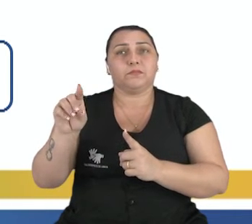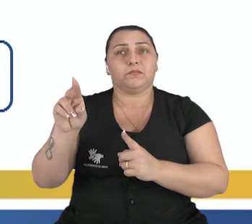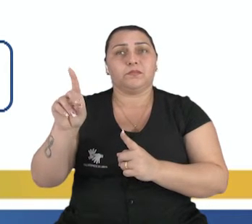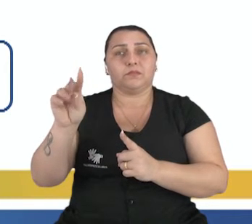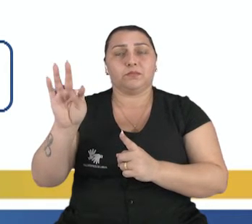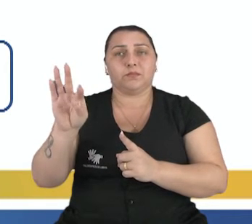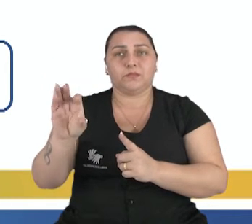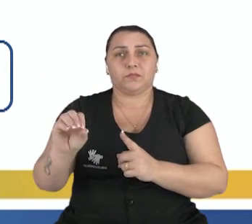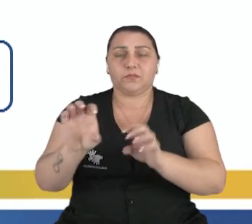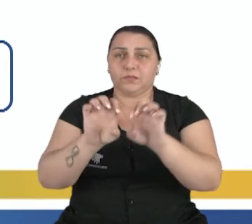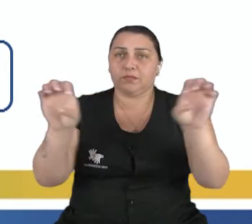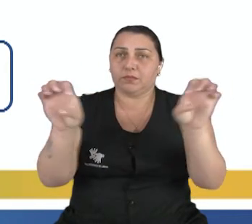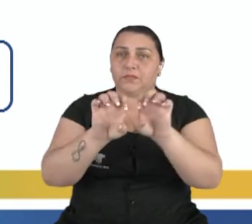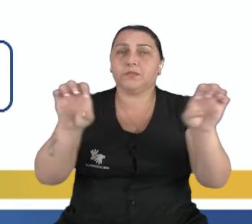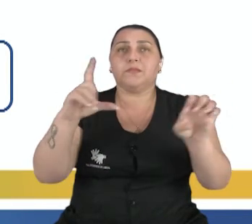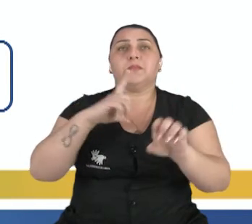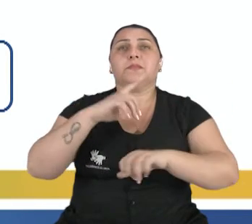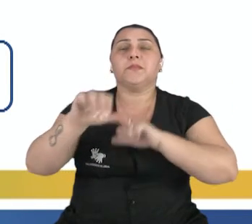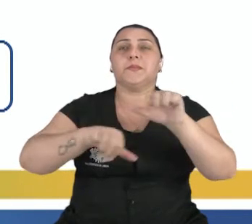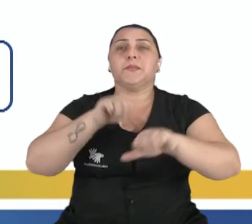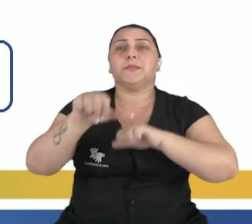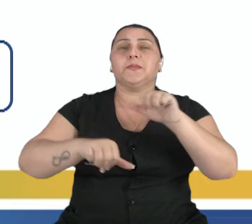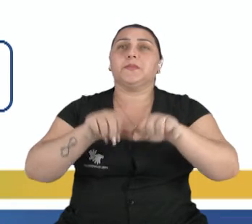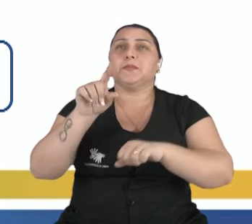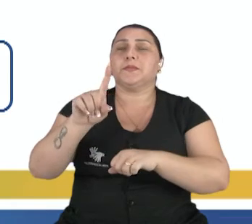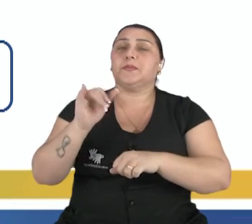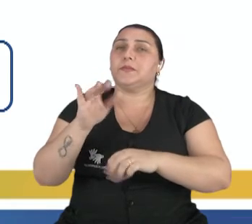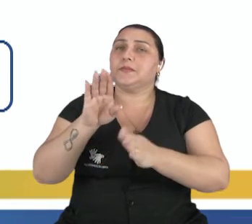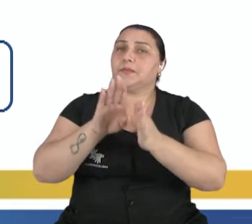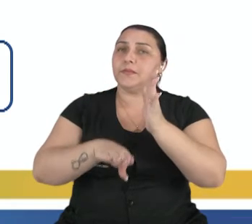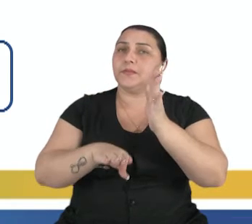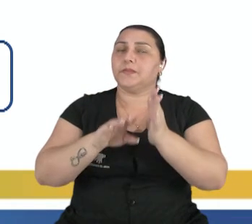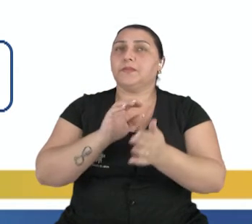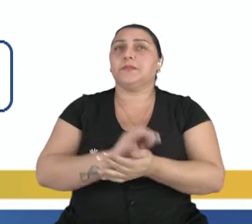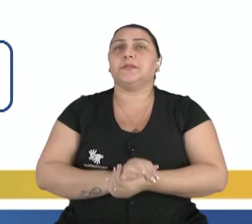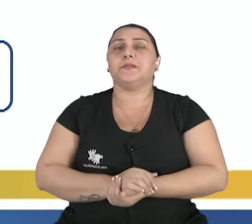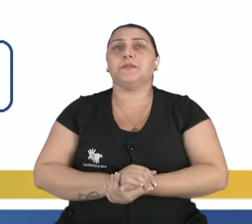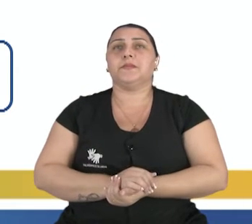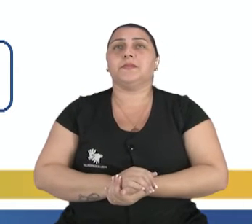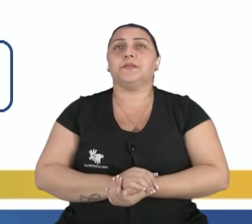equação. Então, nós temos essa variação. Se você subtrair